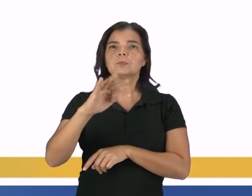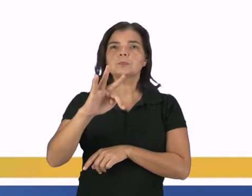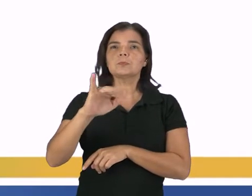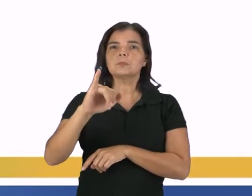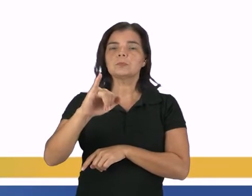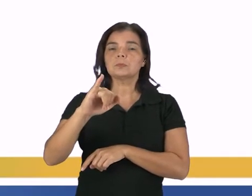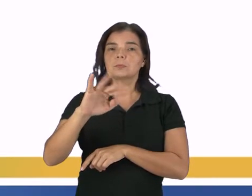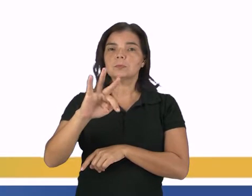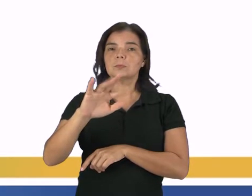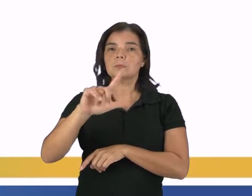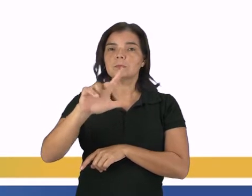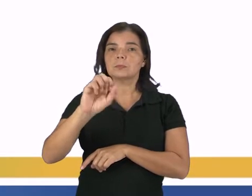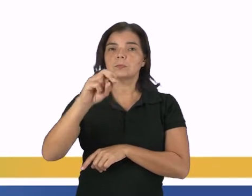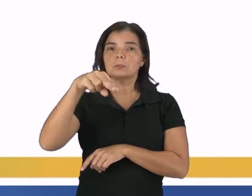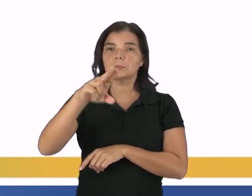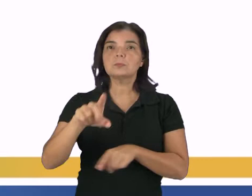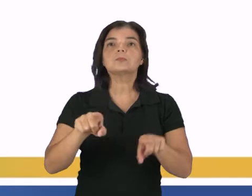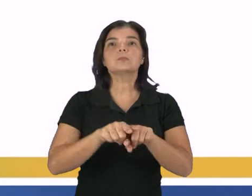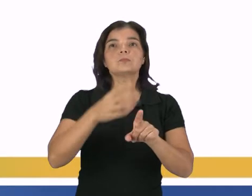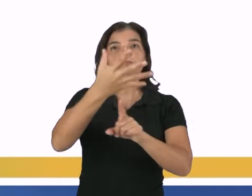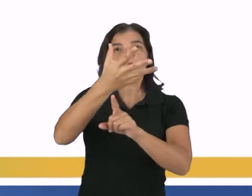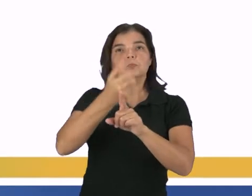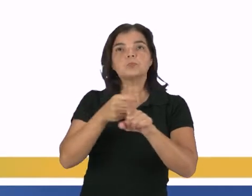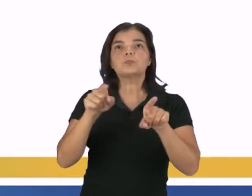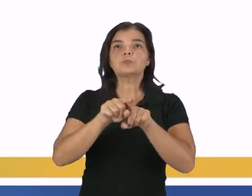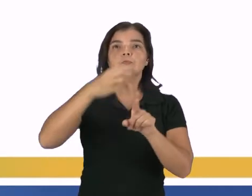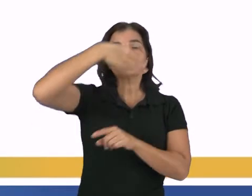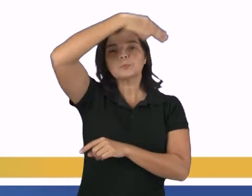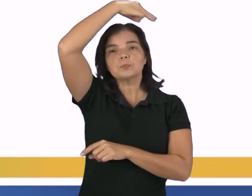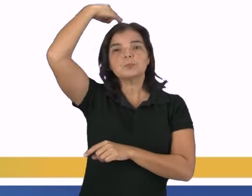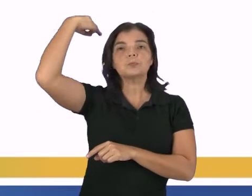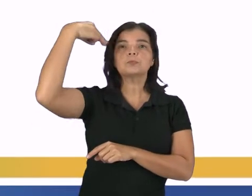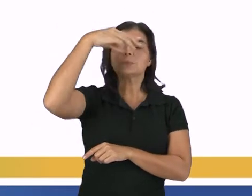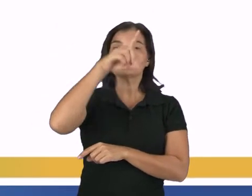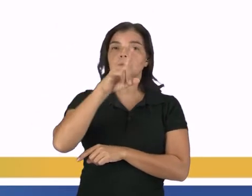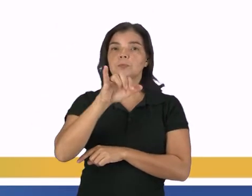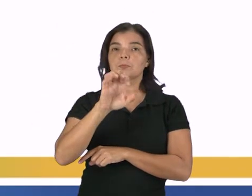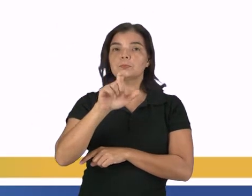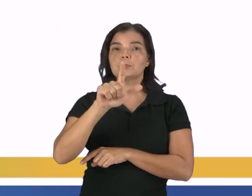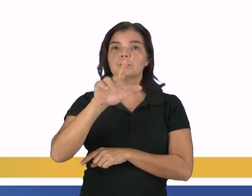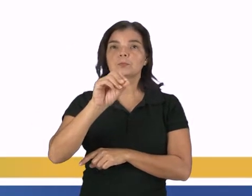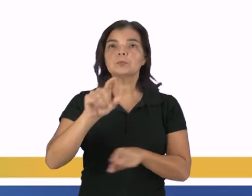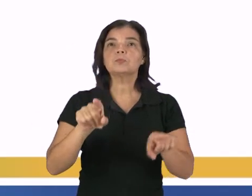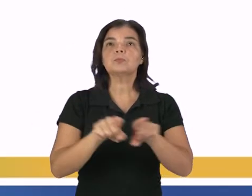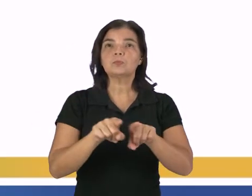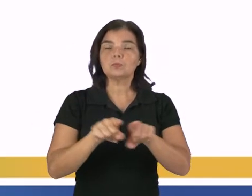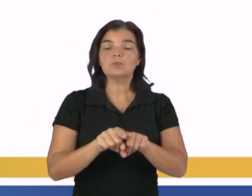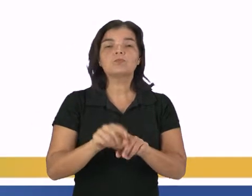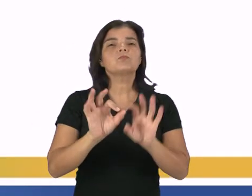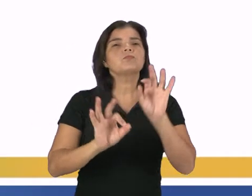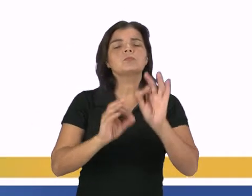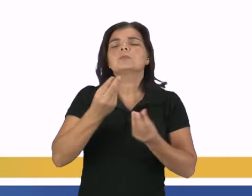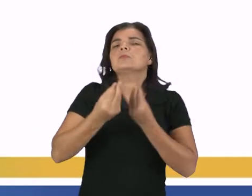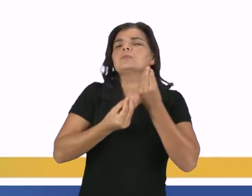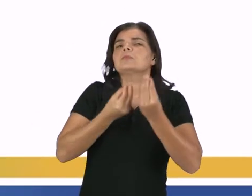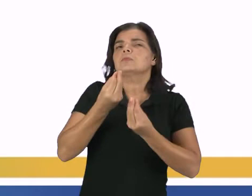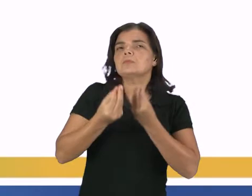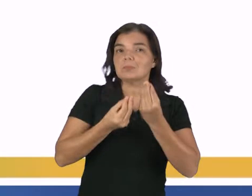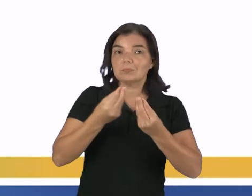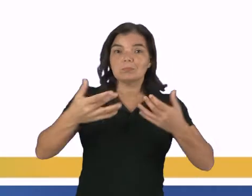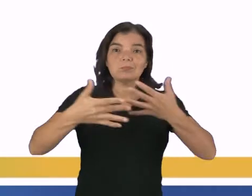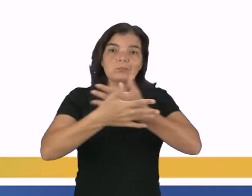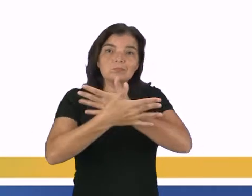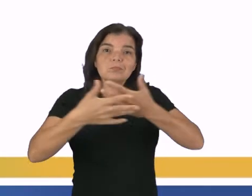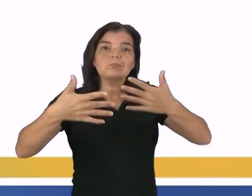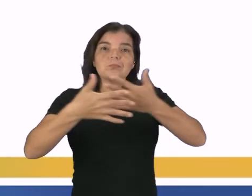Tenochtitlan, que foi feita pelo artista plástico mexicano Diego Rivera, que é uma espécie de como funcionava o